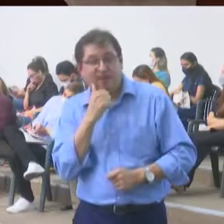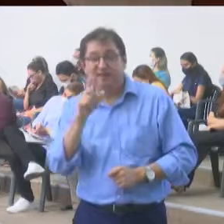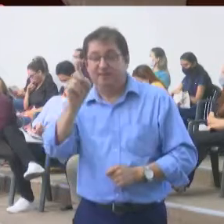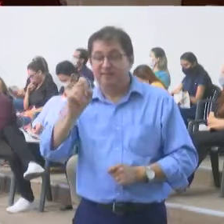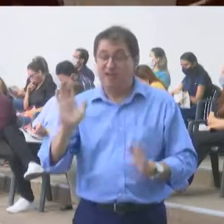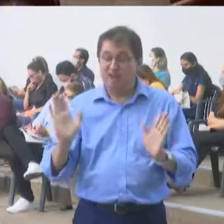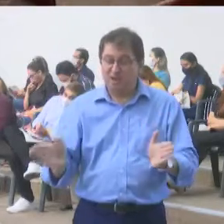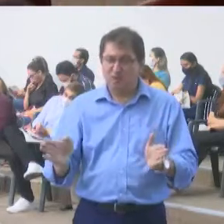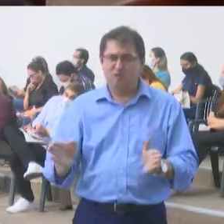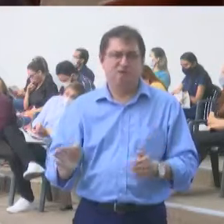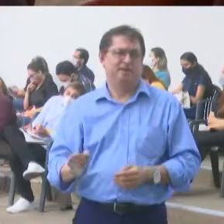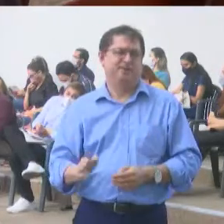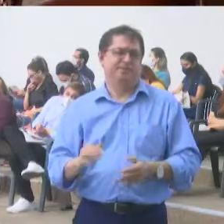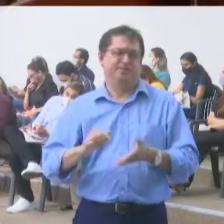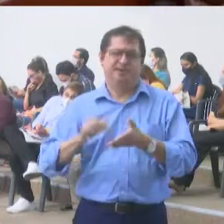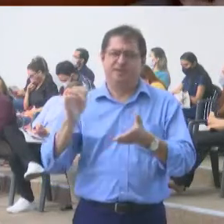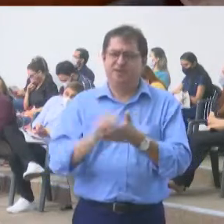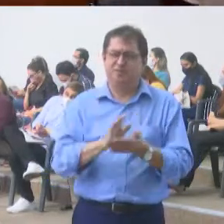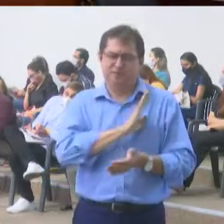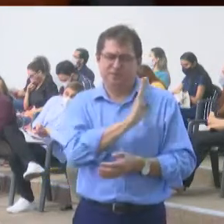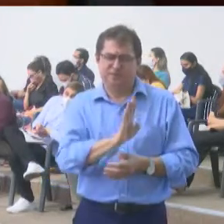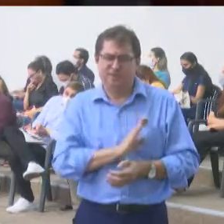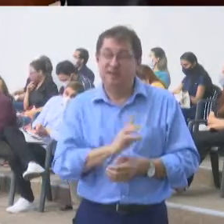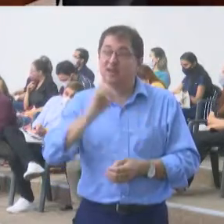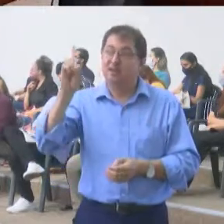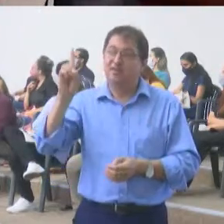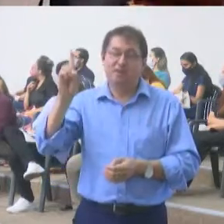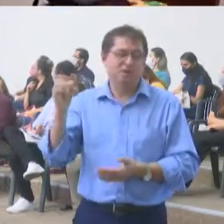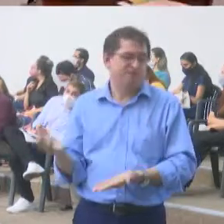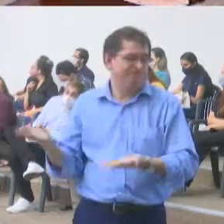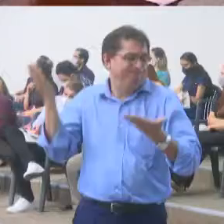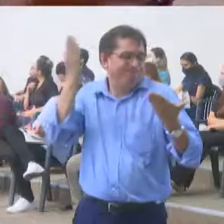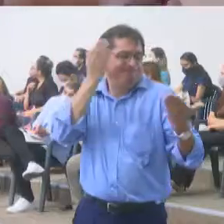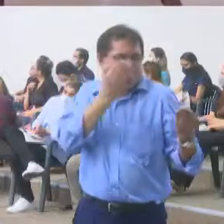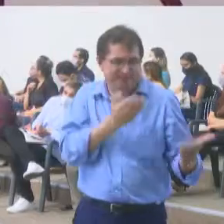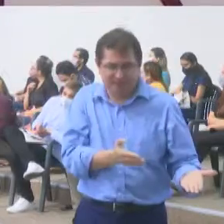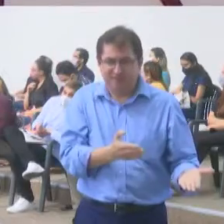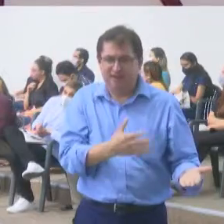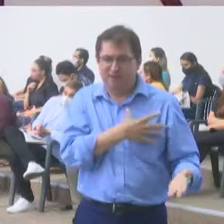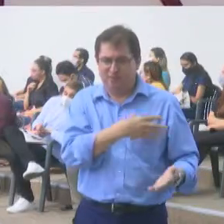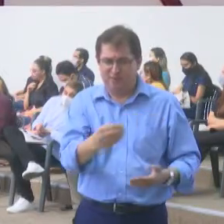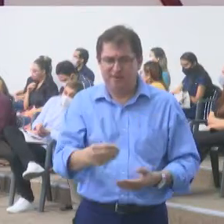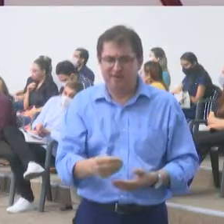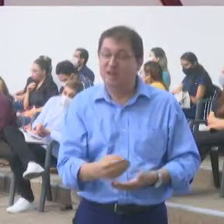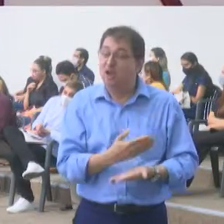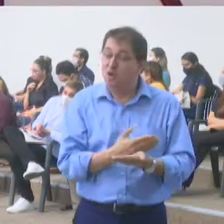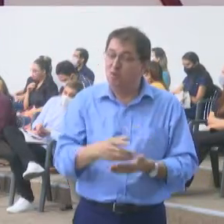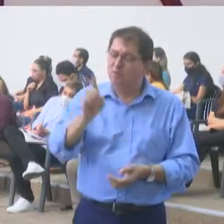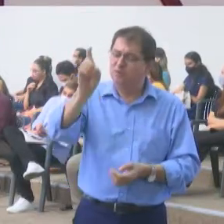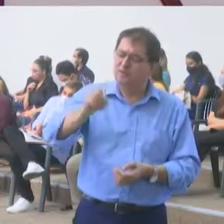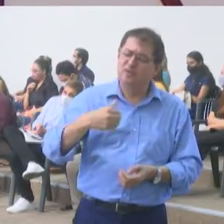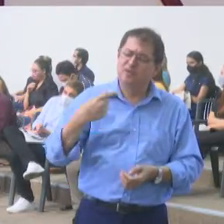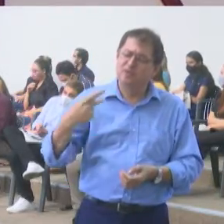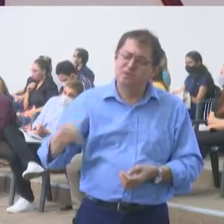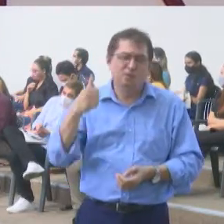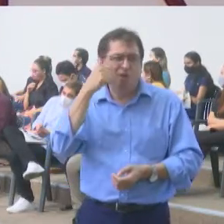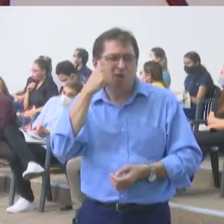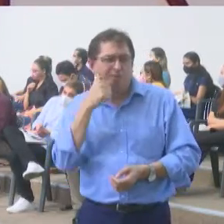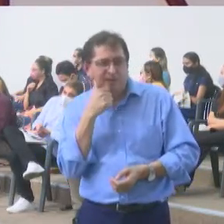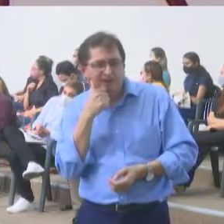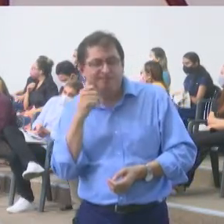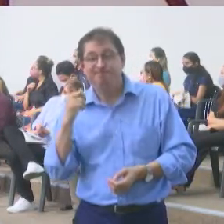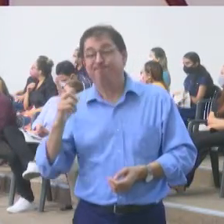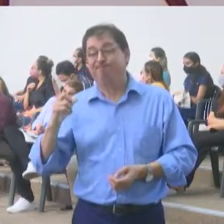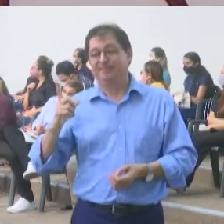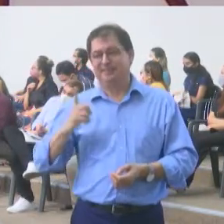que concebesse e teve um filho. Olha só, assim tomou Boaz a Rute, ele passou a ser sua mulher, coabitou com ela e o